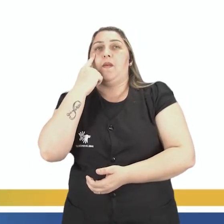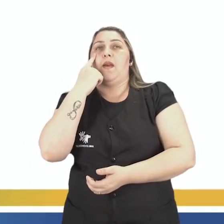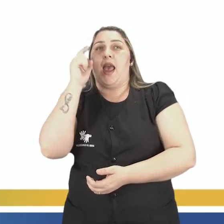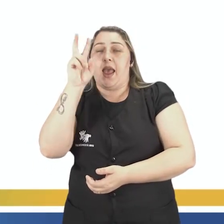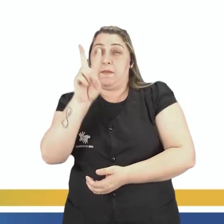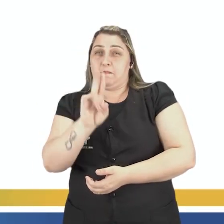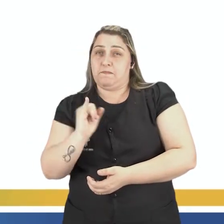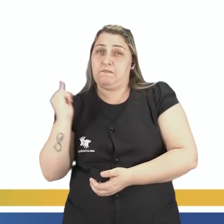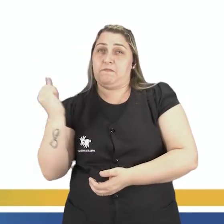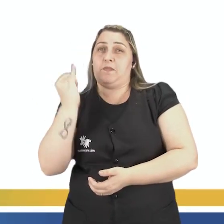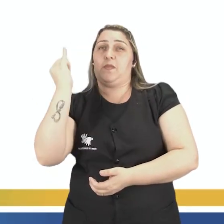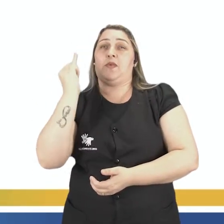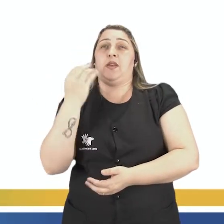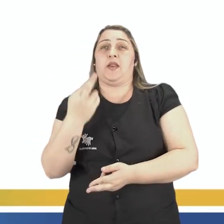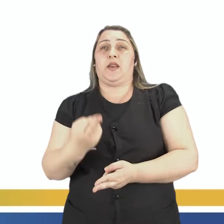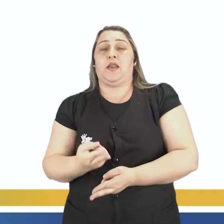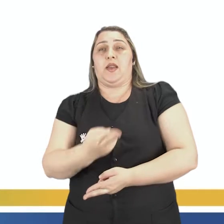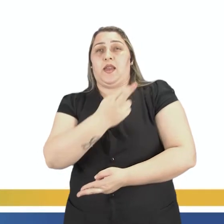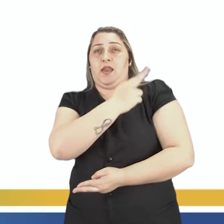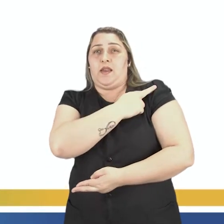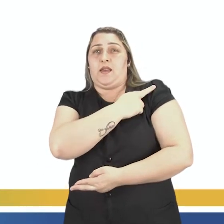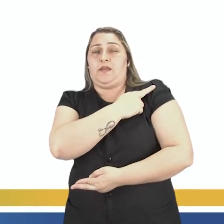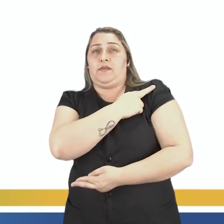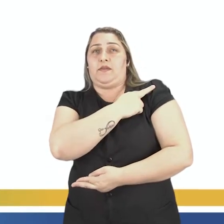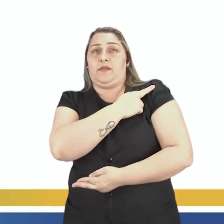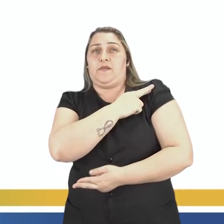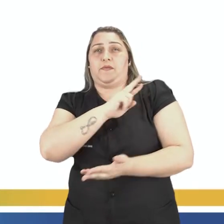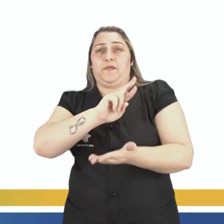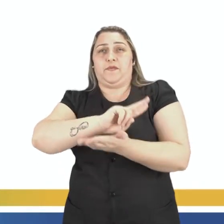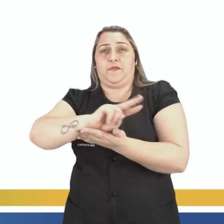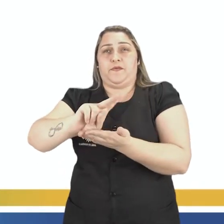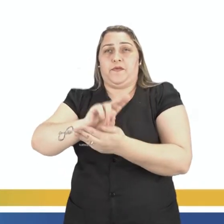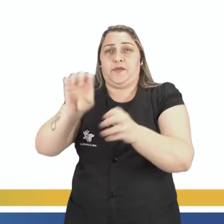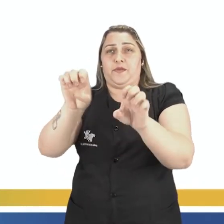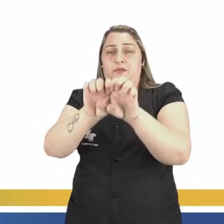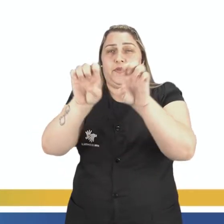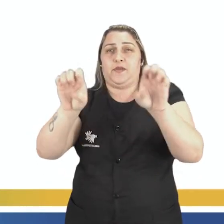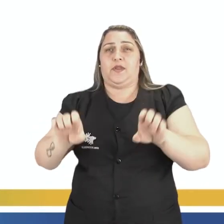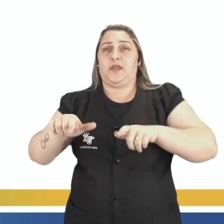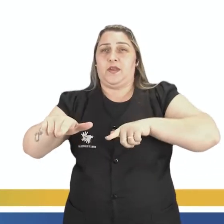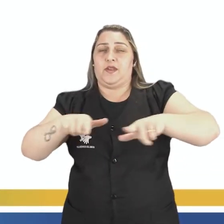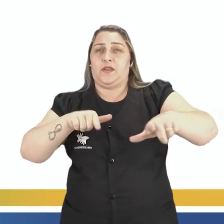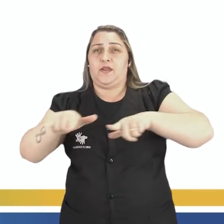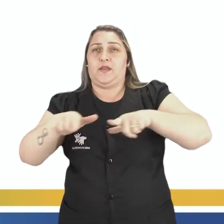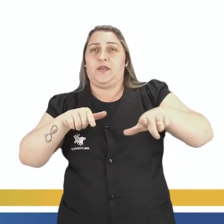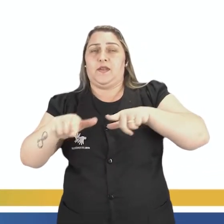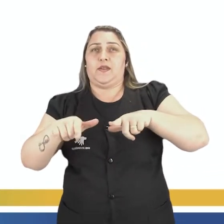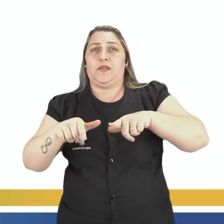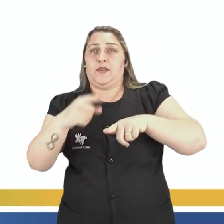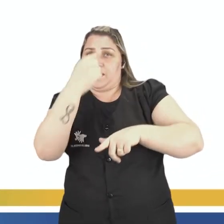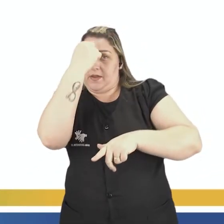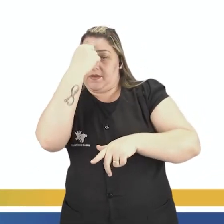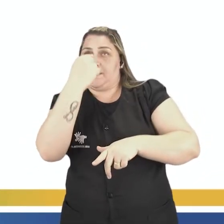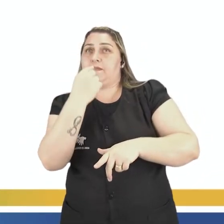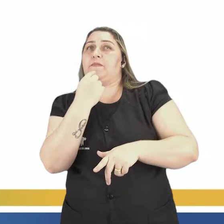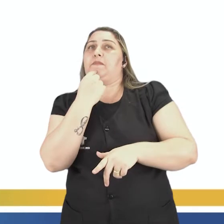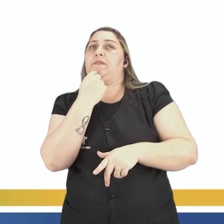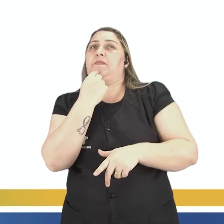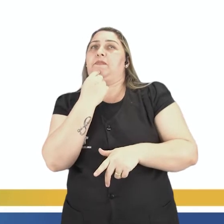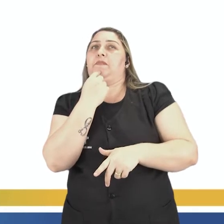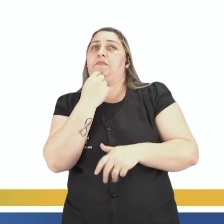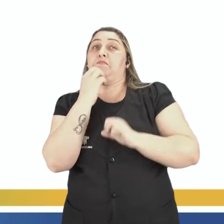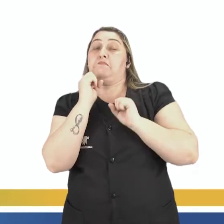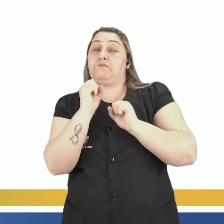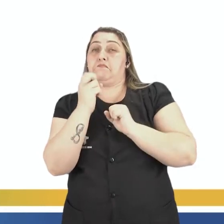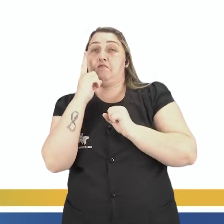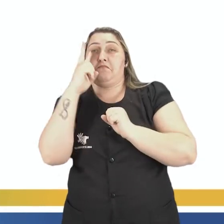visão, responsável pelas várias estruturas que trabalham em forma de imagem. Então, como